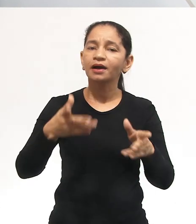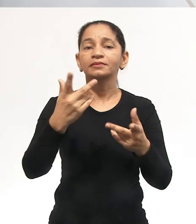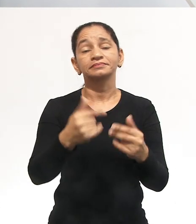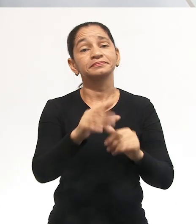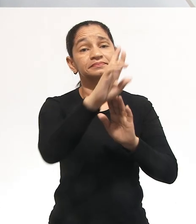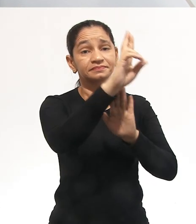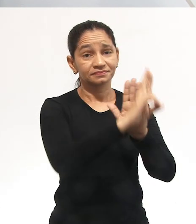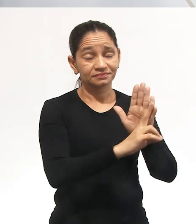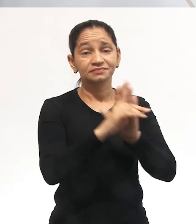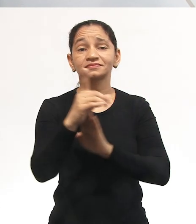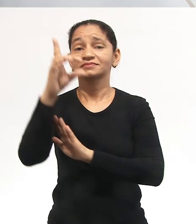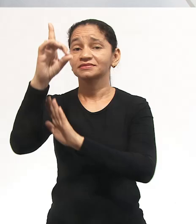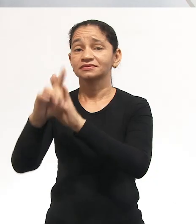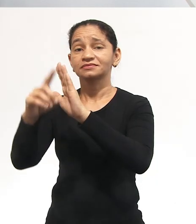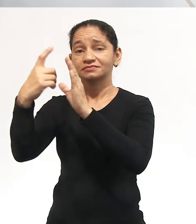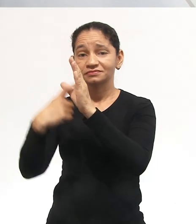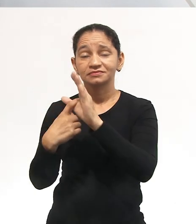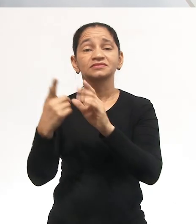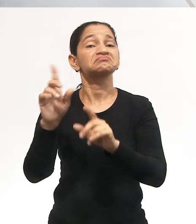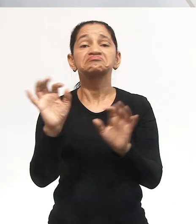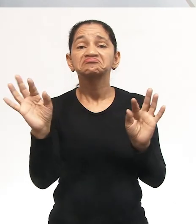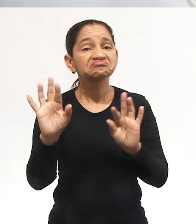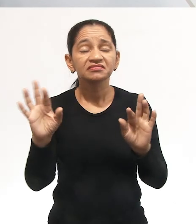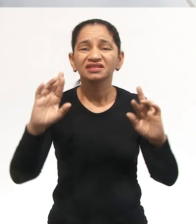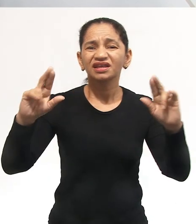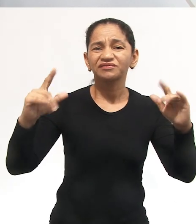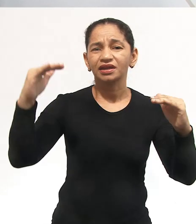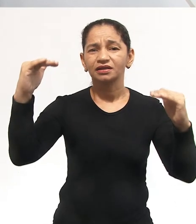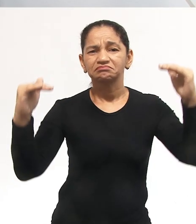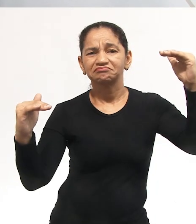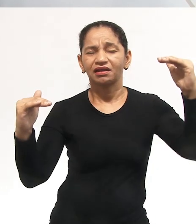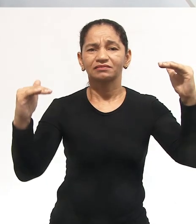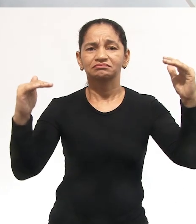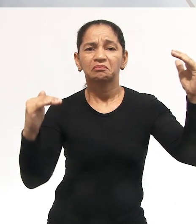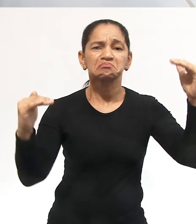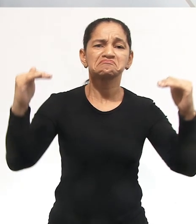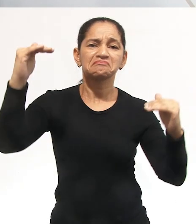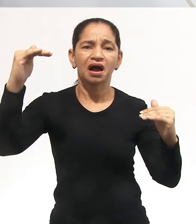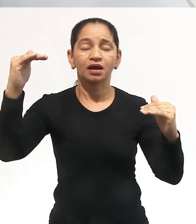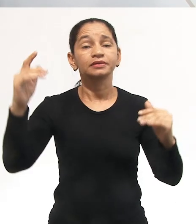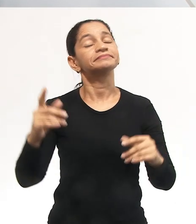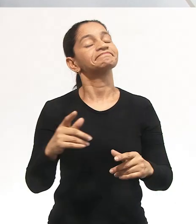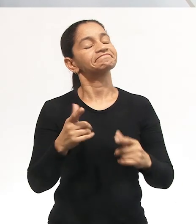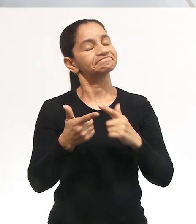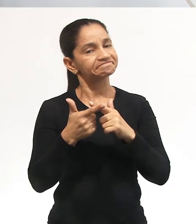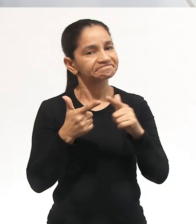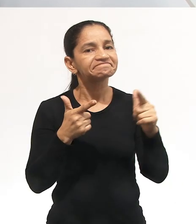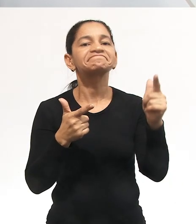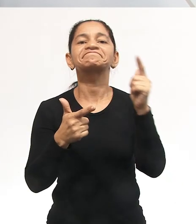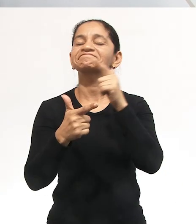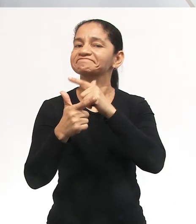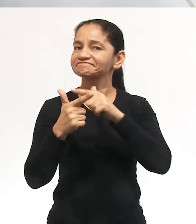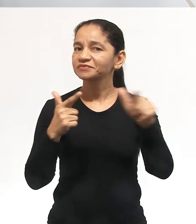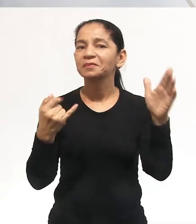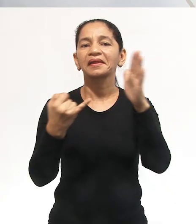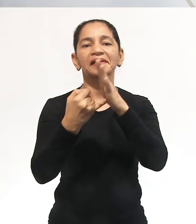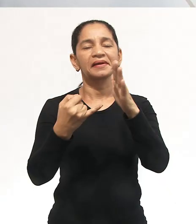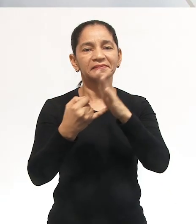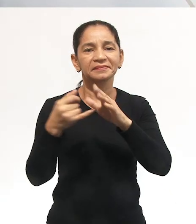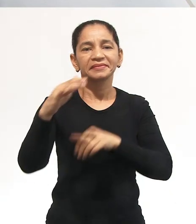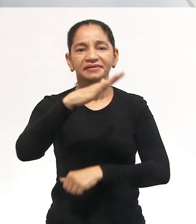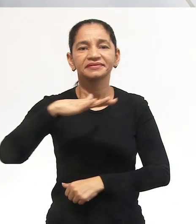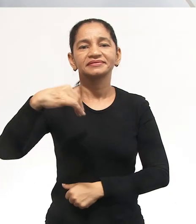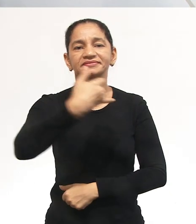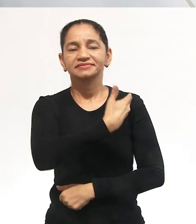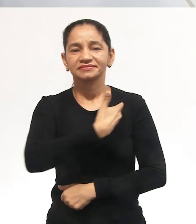receitas e despesas não estarem acontecendo da maneira esperada, né? Isso dá um prejuízo ao ente